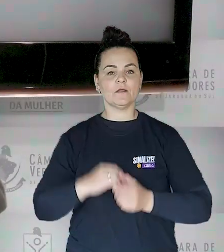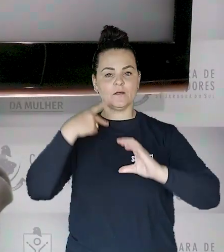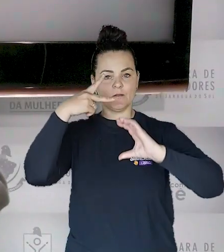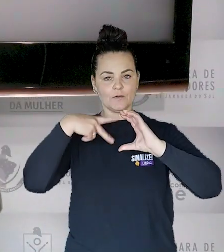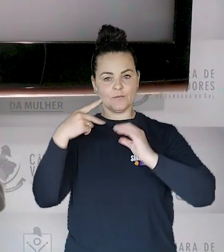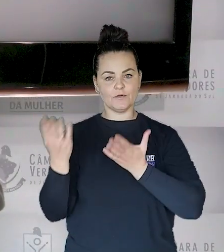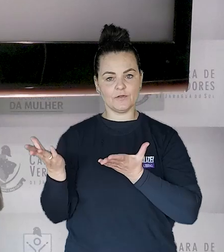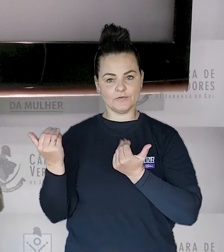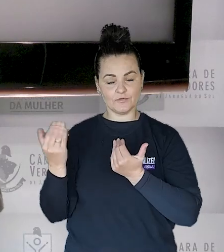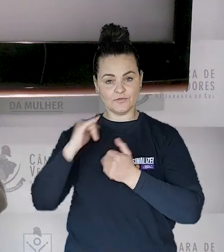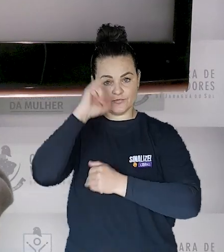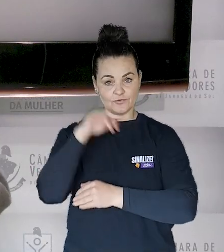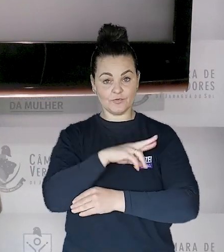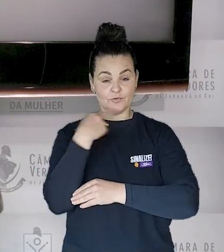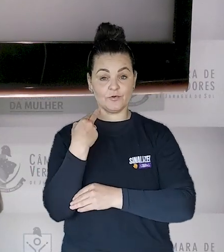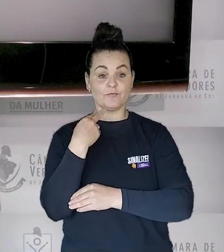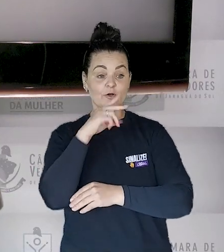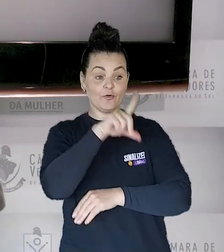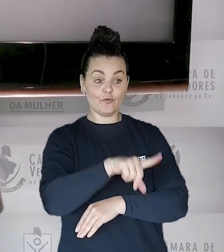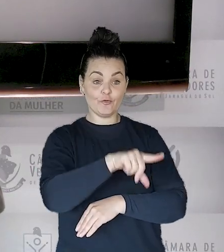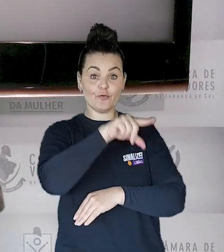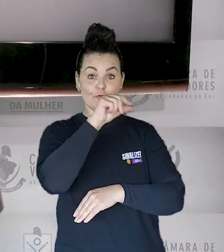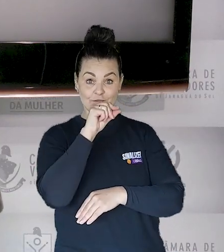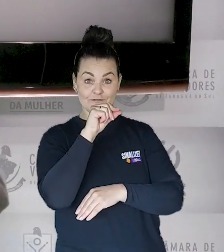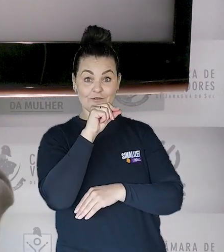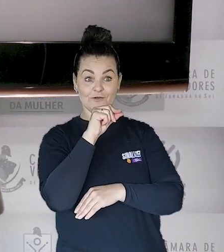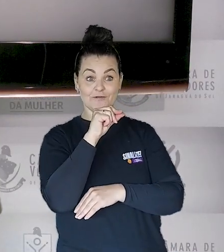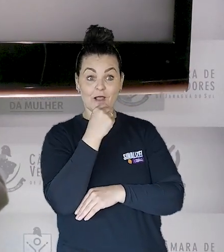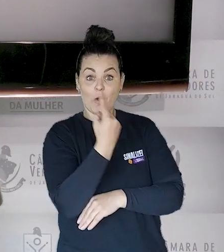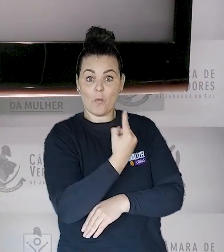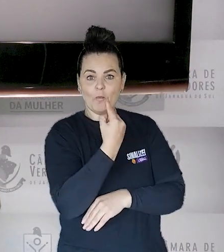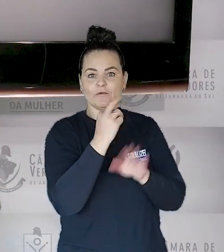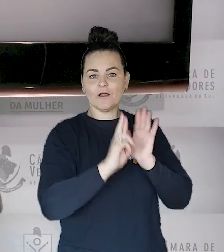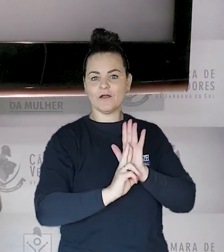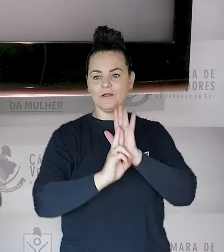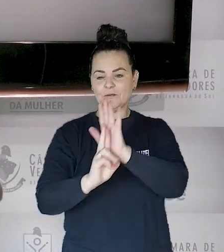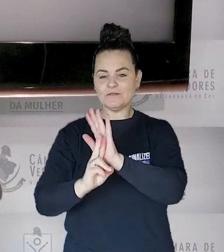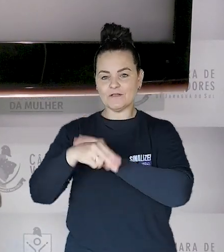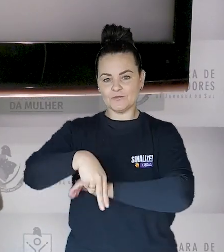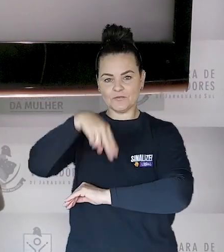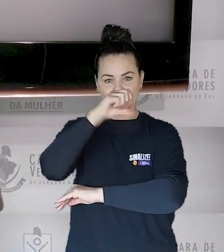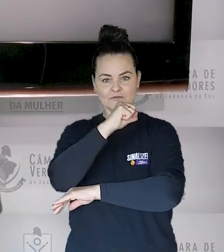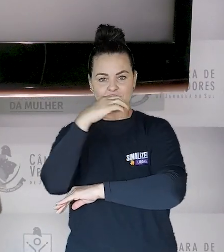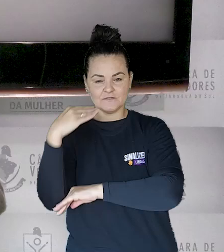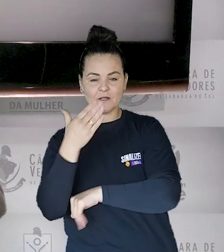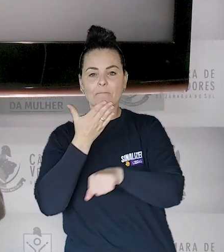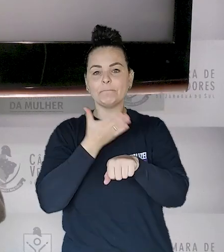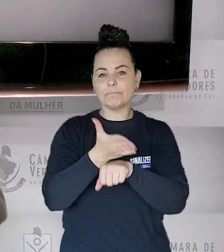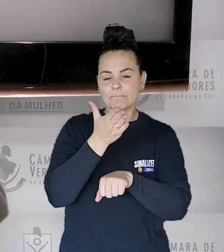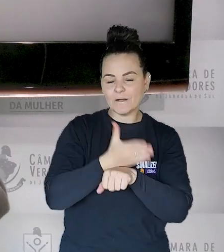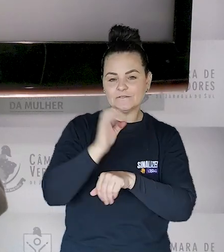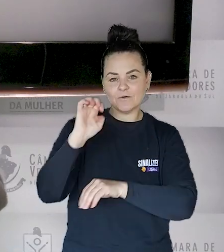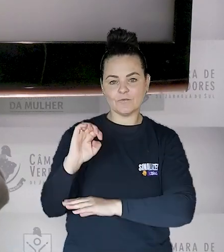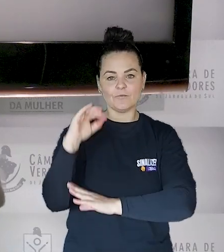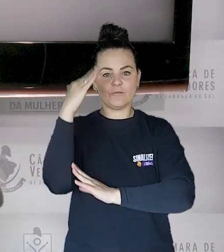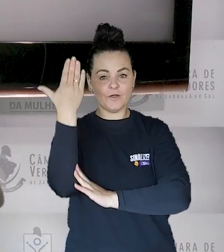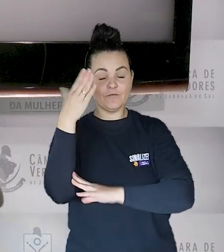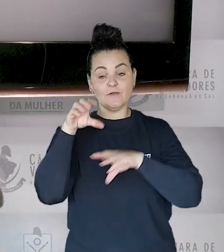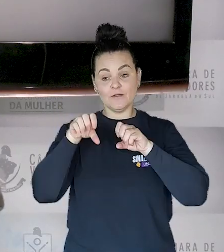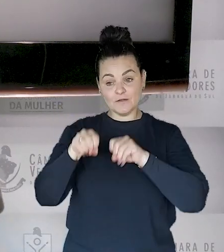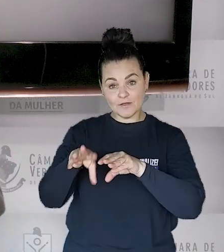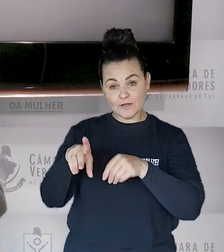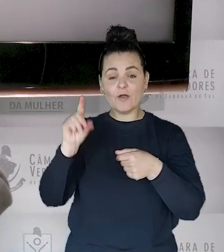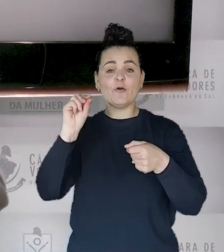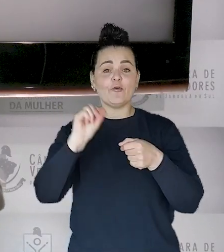a câmara Mirim de Jaraguá do Sul foi selecionada como a única representante do Norte de Santa Catarina para participar de um